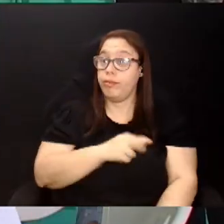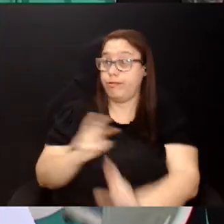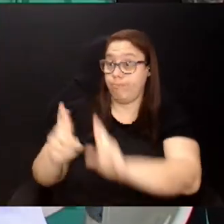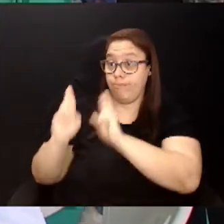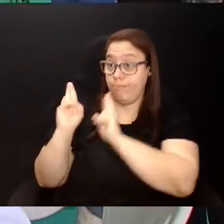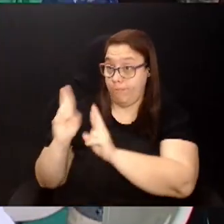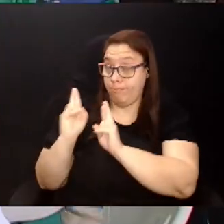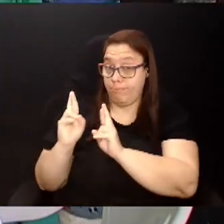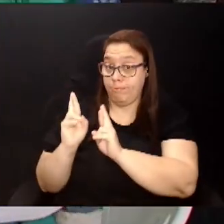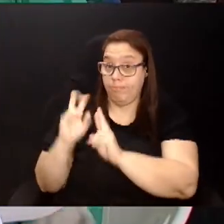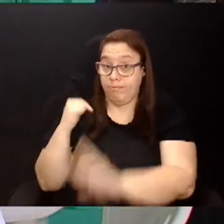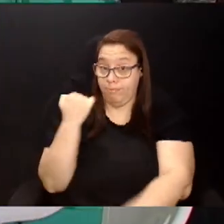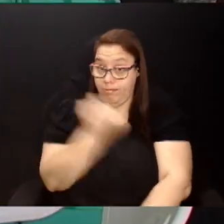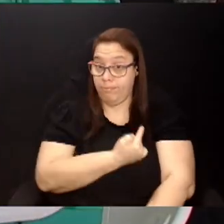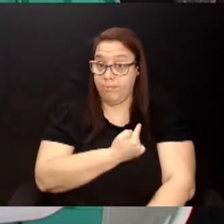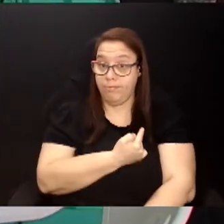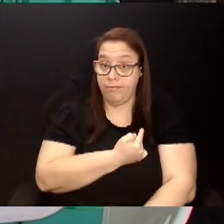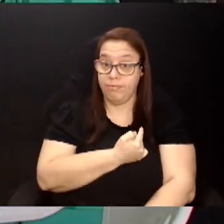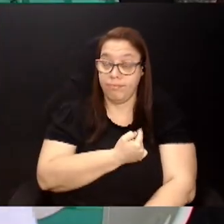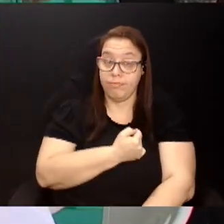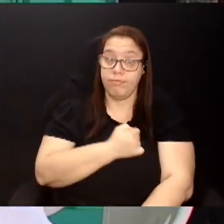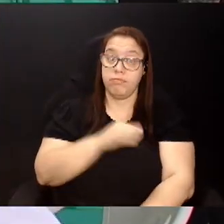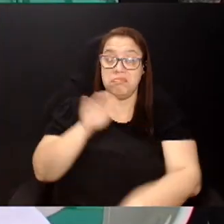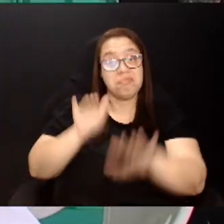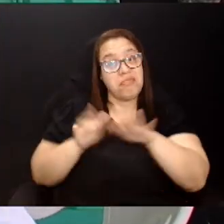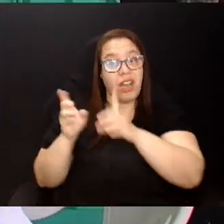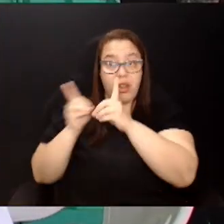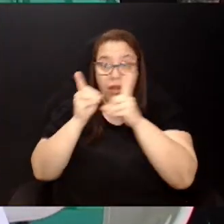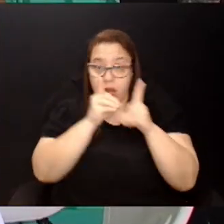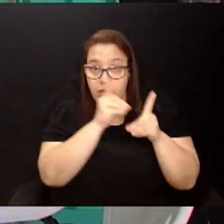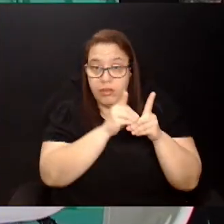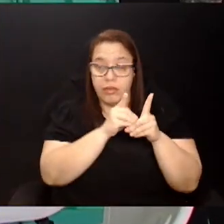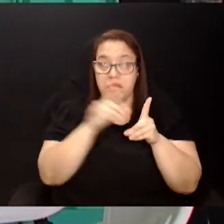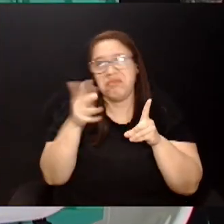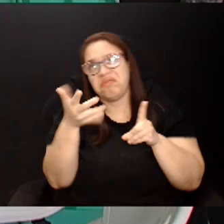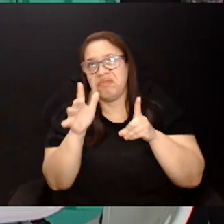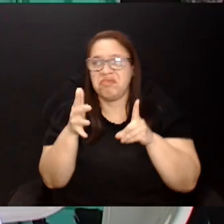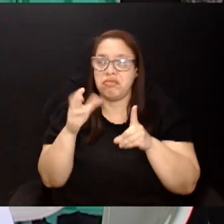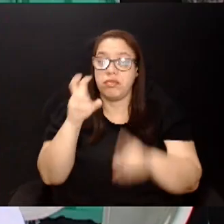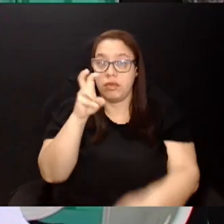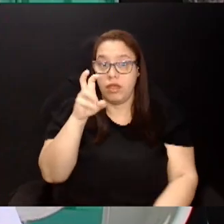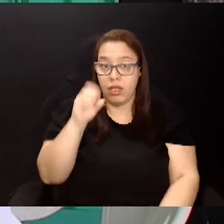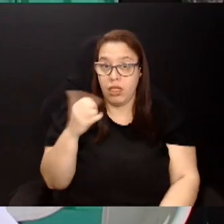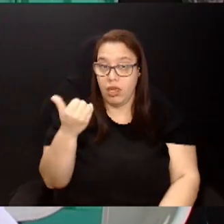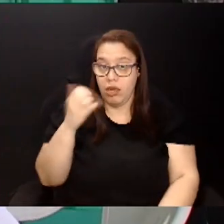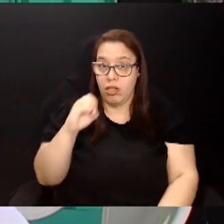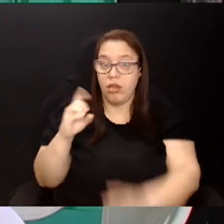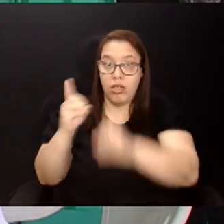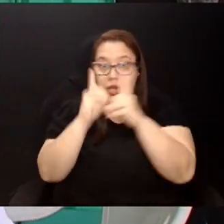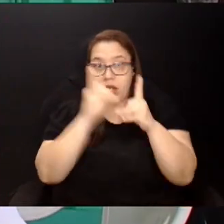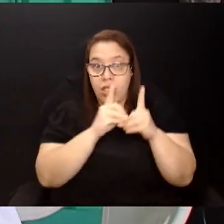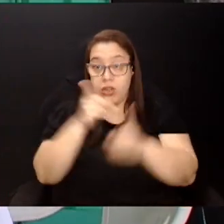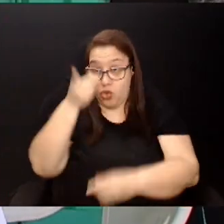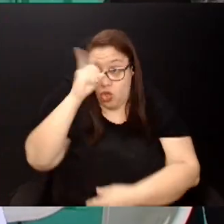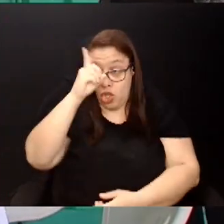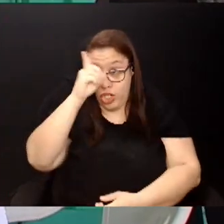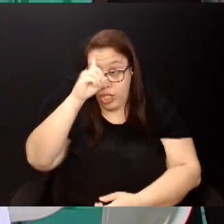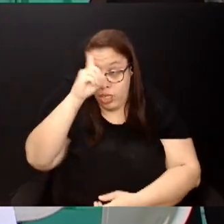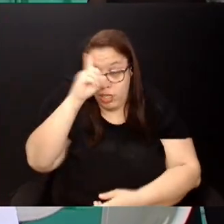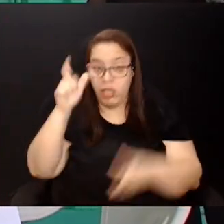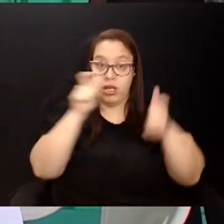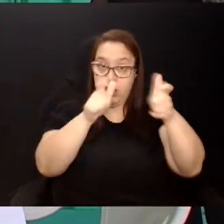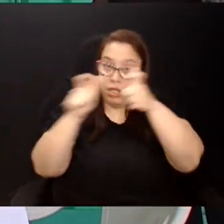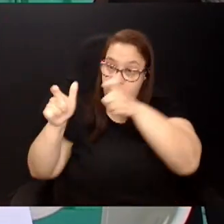e a nossa média de atendimento é em média 50 a 60 atendimentos diários em cada